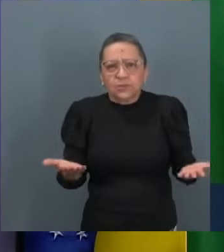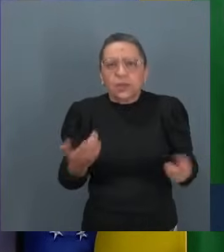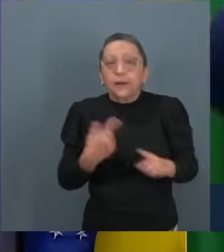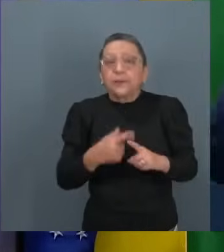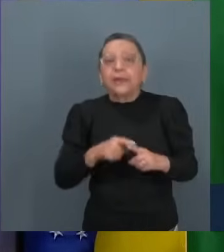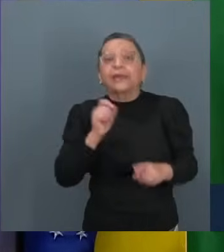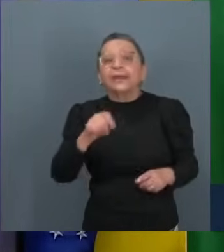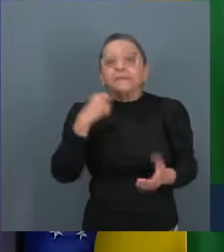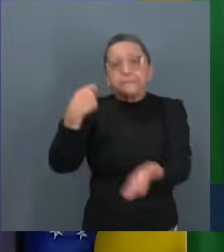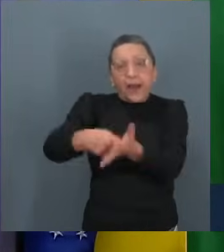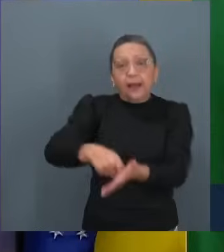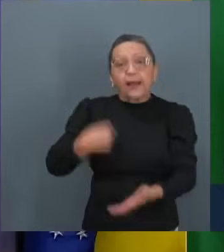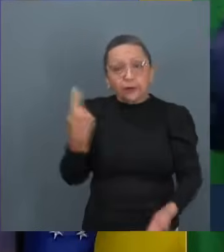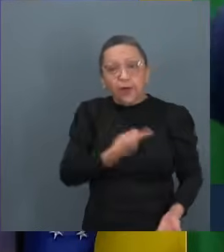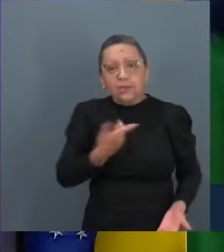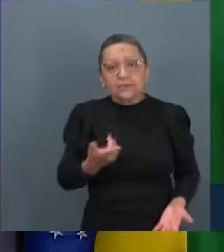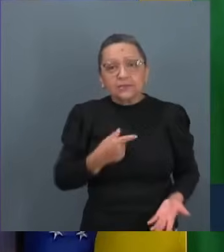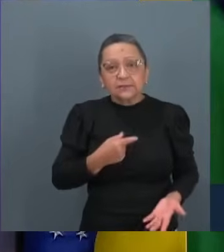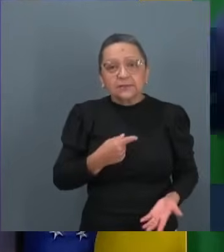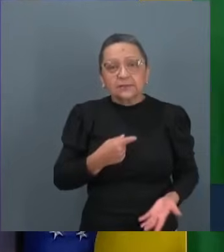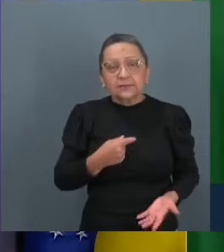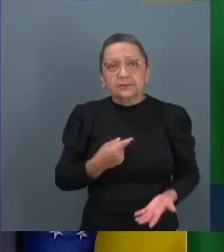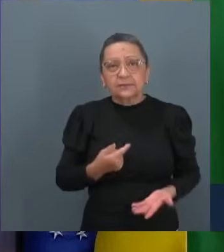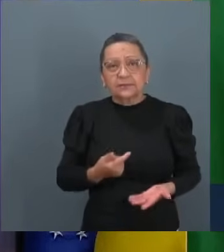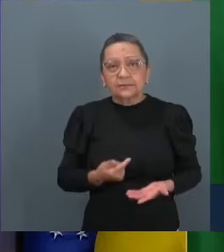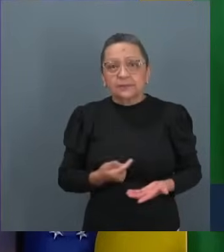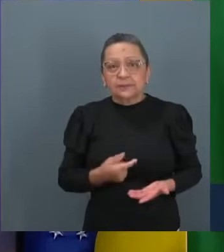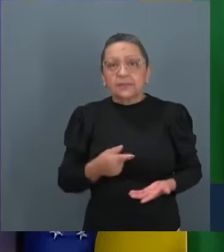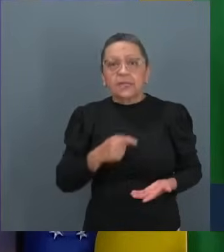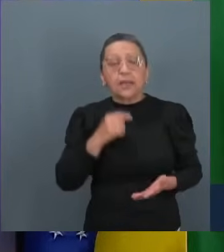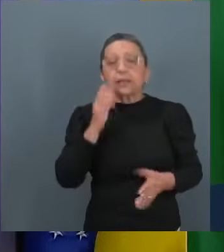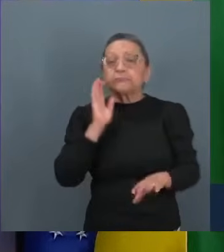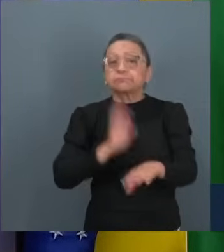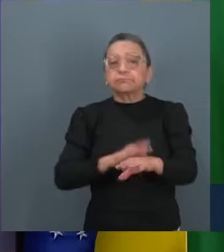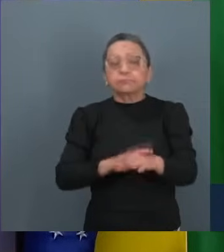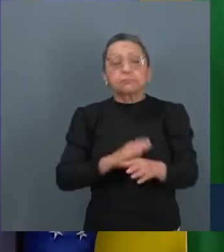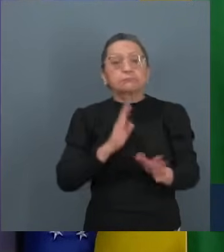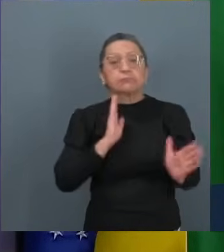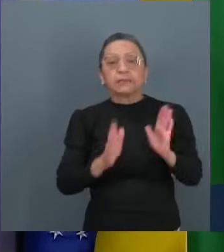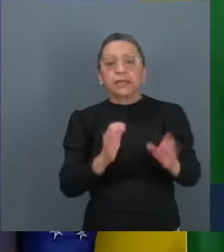da gente, com mandato aí vitalício.